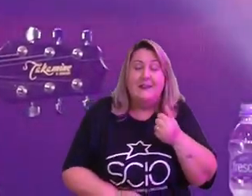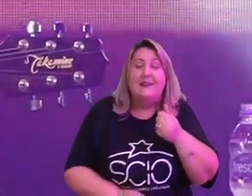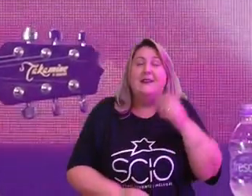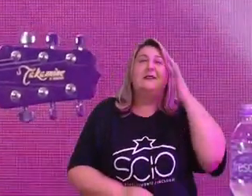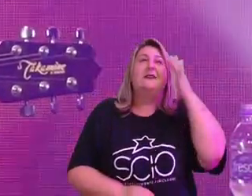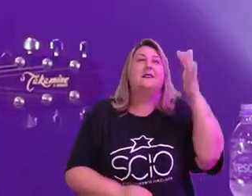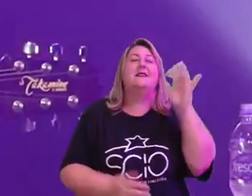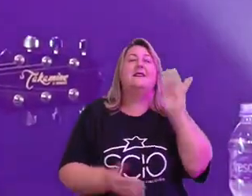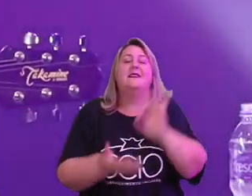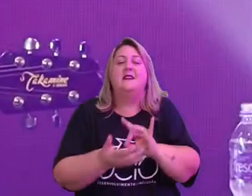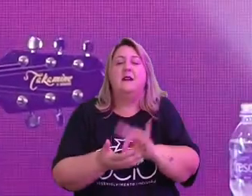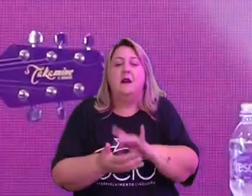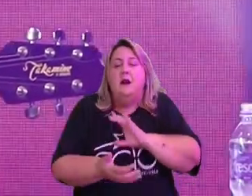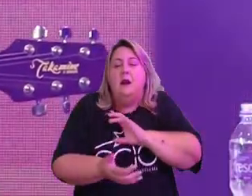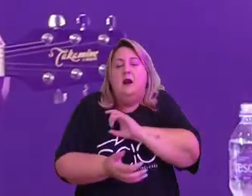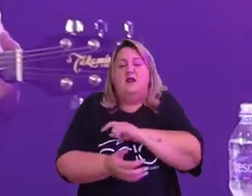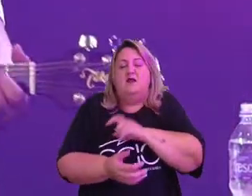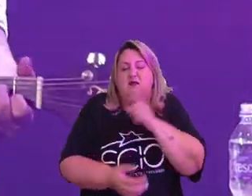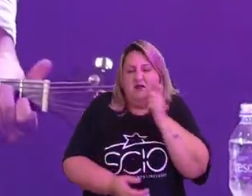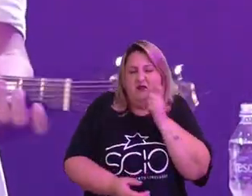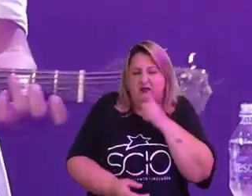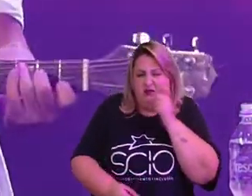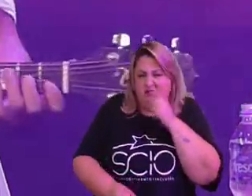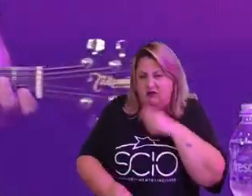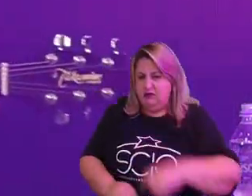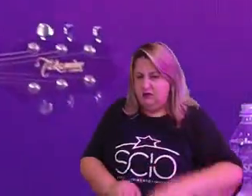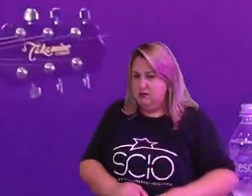Verdade, vamos, Citrosuco.